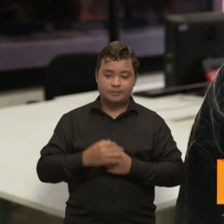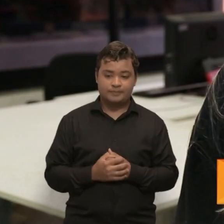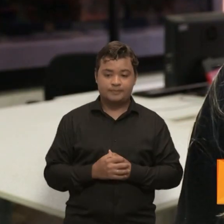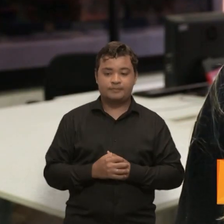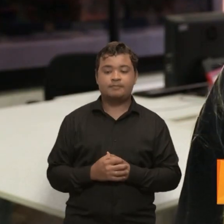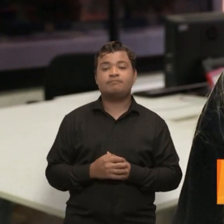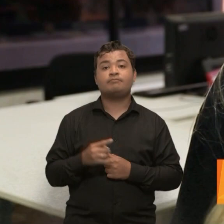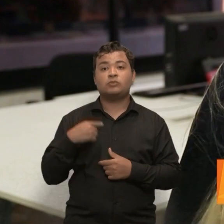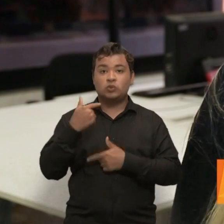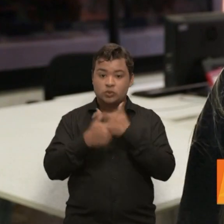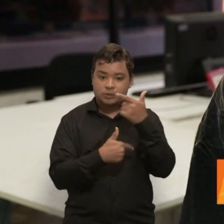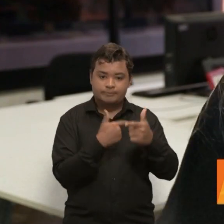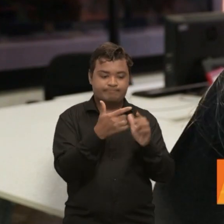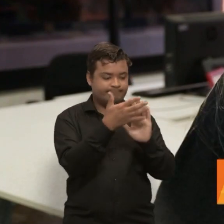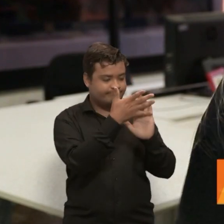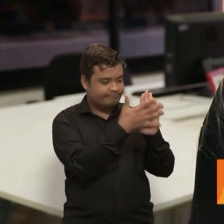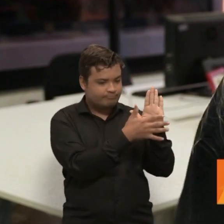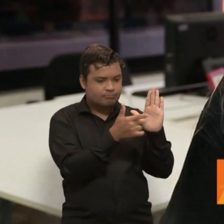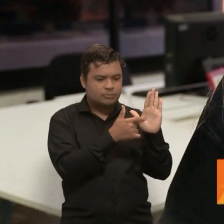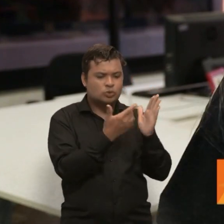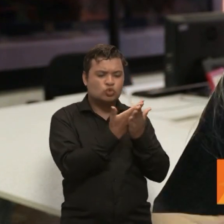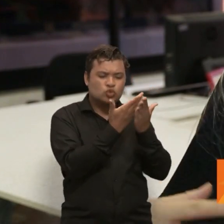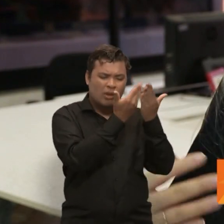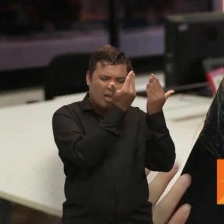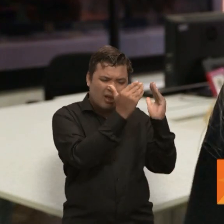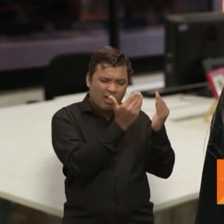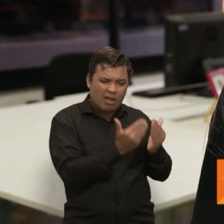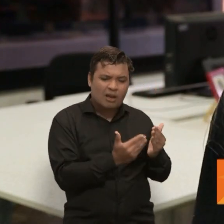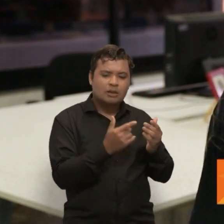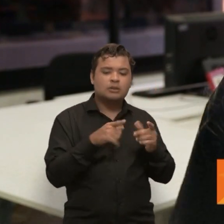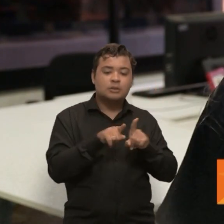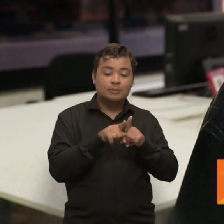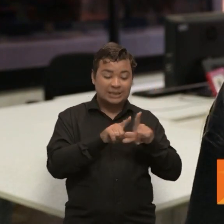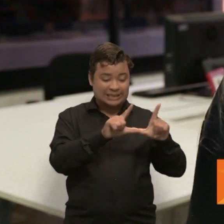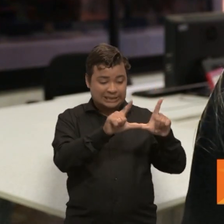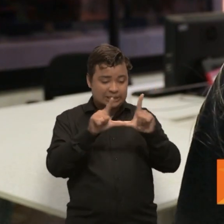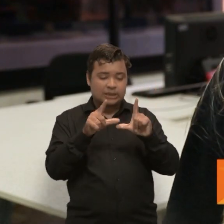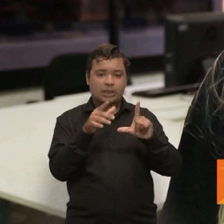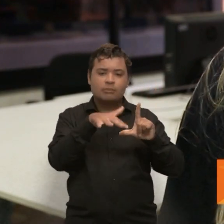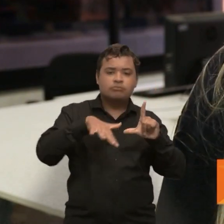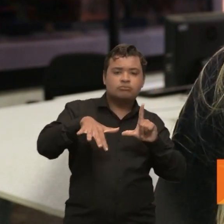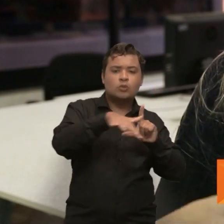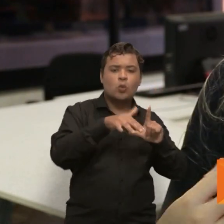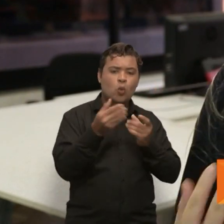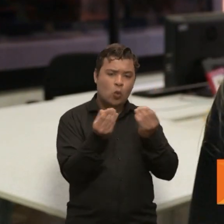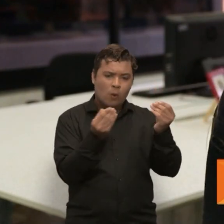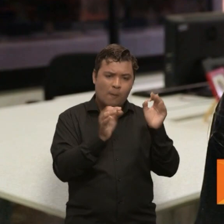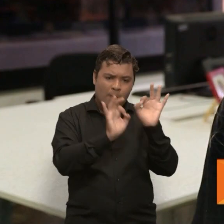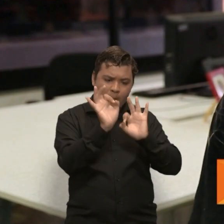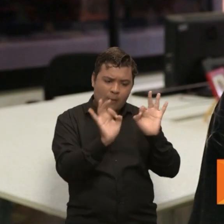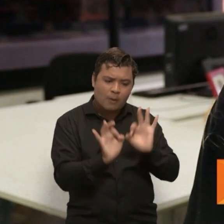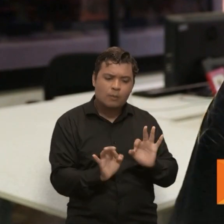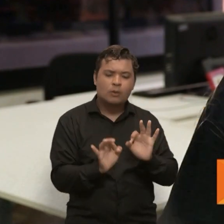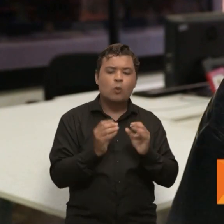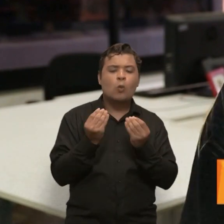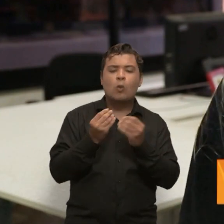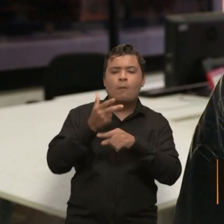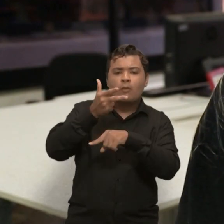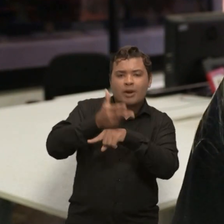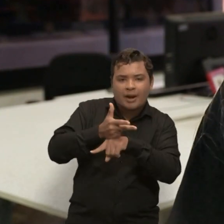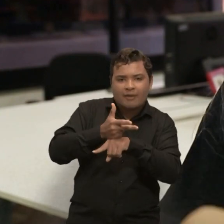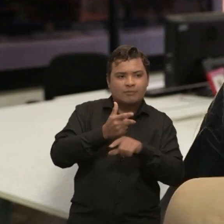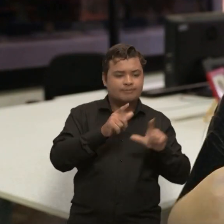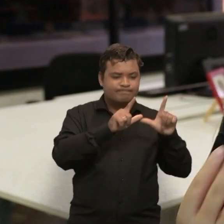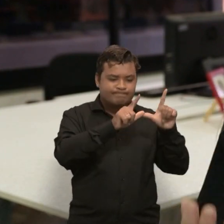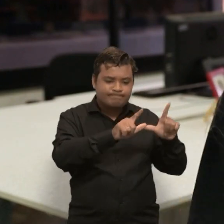em cima do roteiro, a gente pega o roteiro, analisa, faz um mapa de cenas para a gente determinar como a gente vai irá gravar cada